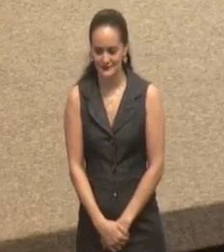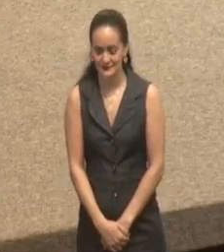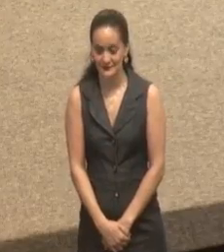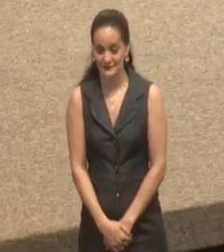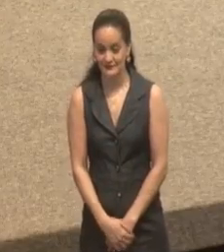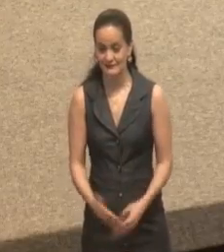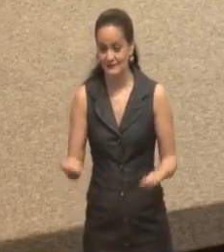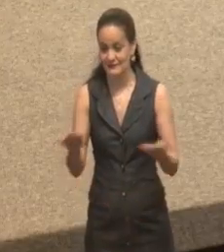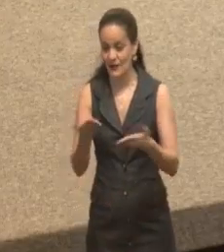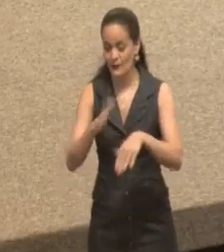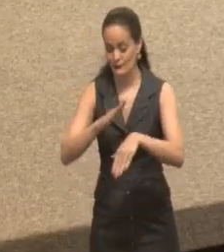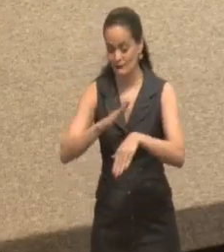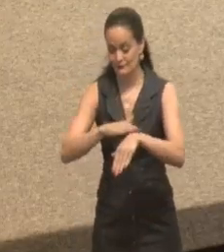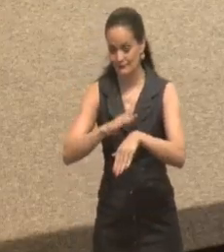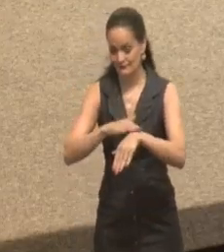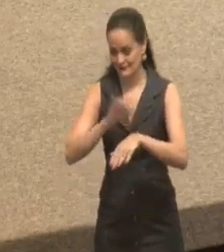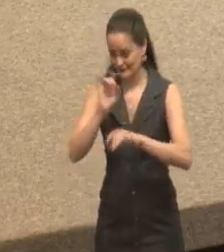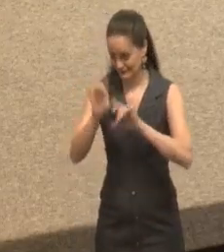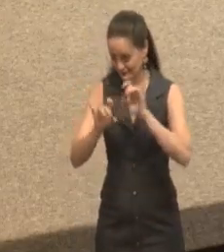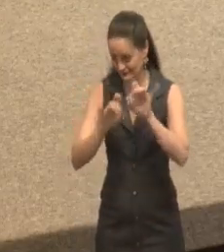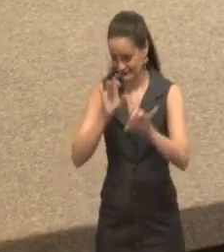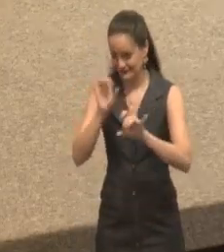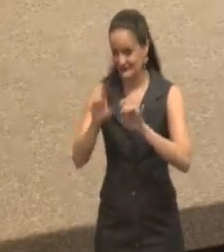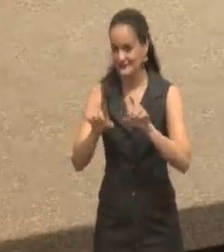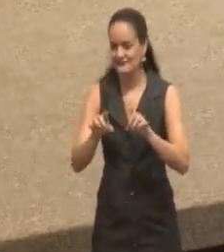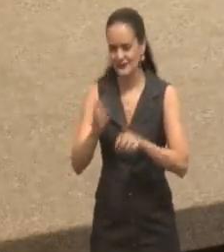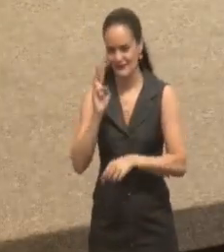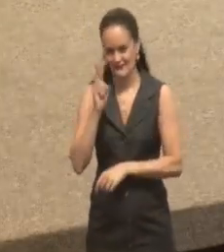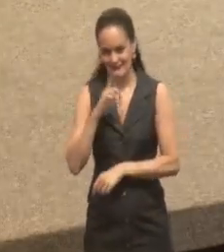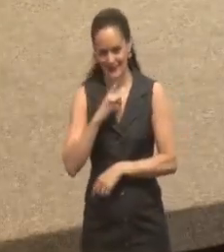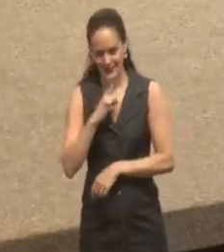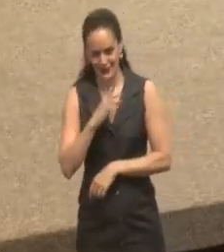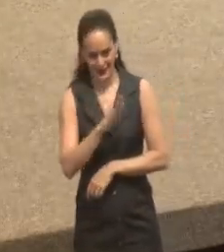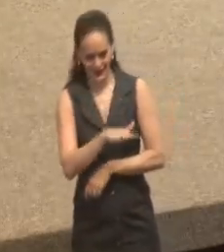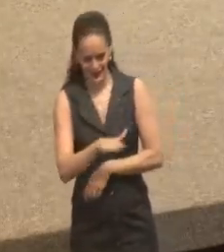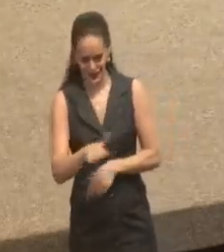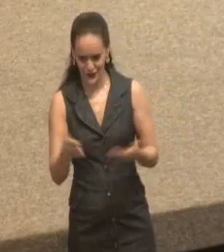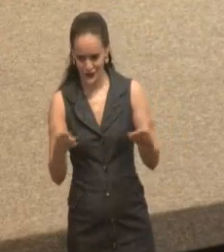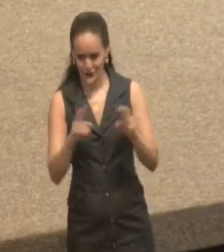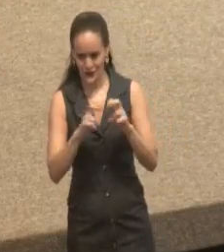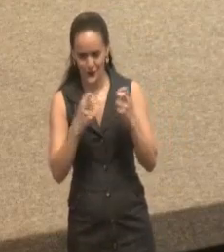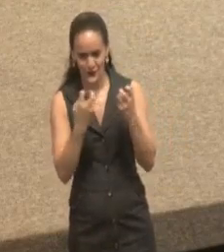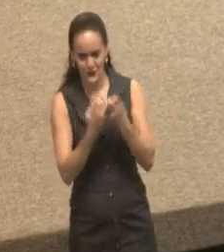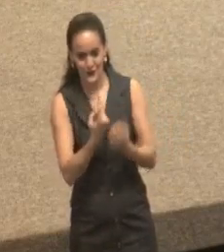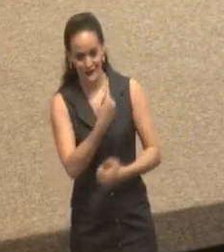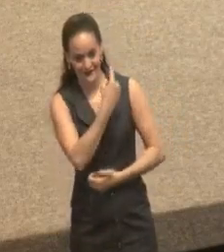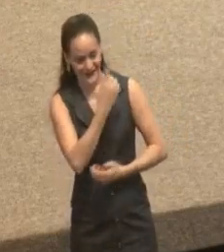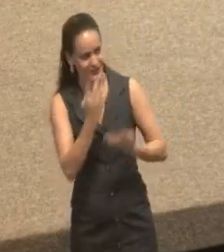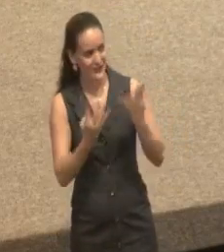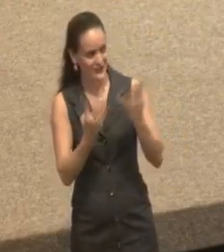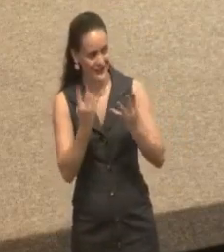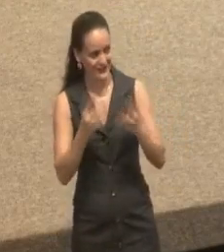Momento muito especial ter as nossas crianças aqui, lá em cima,